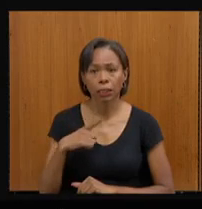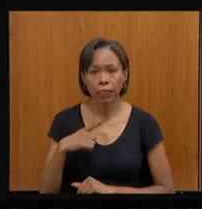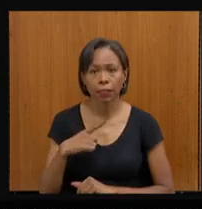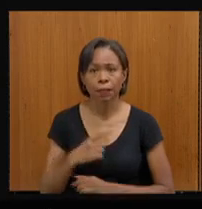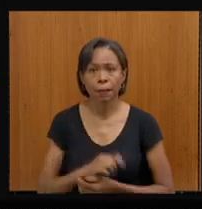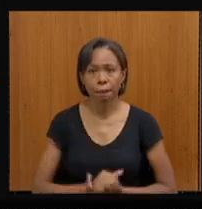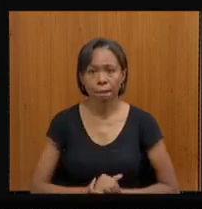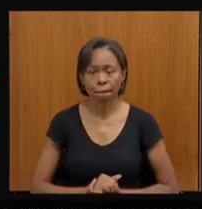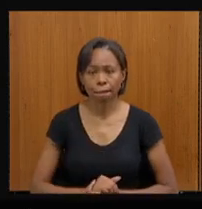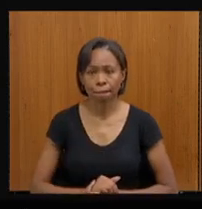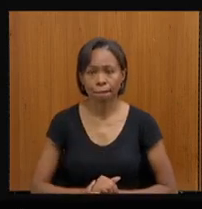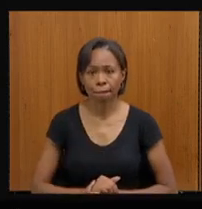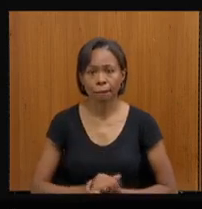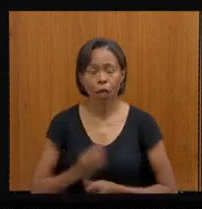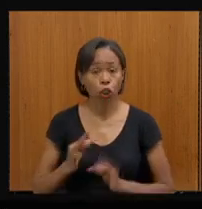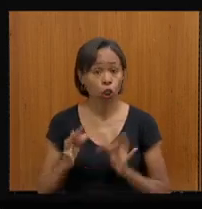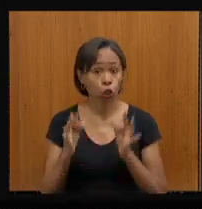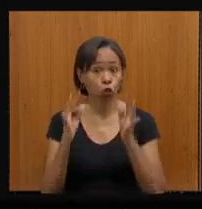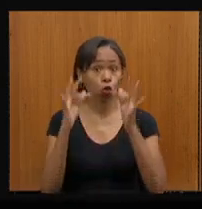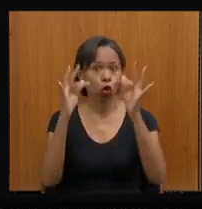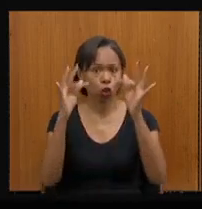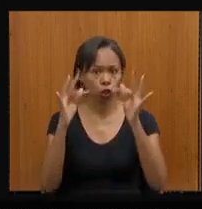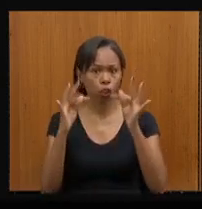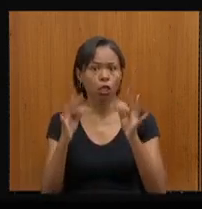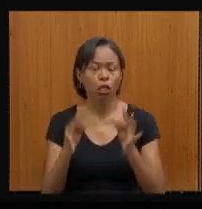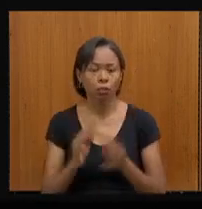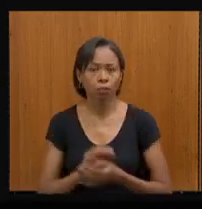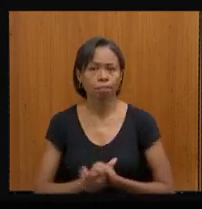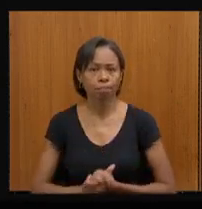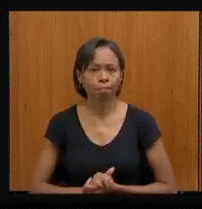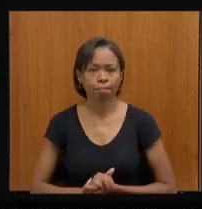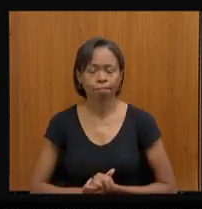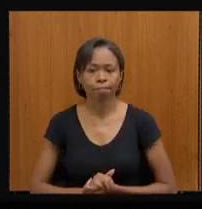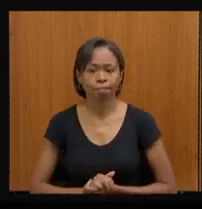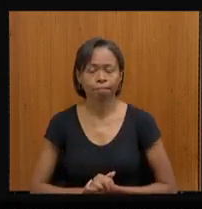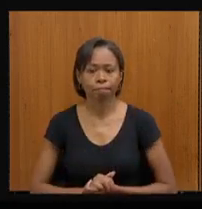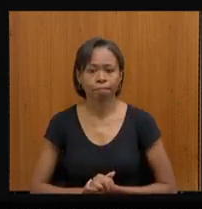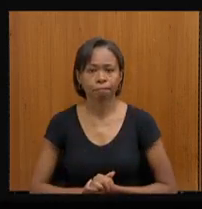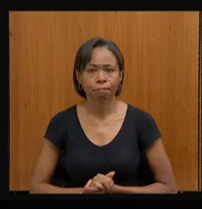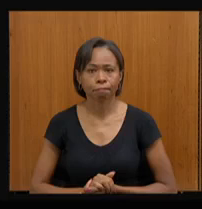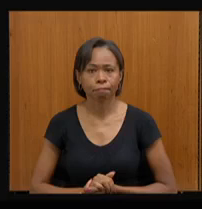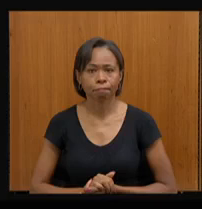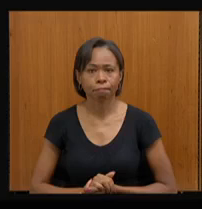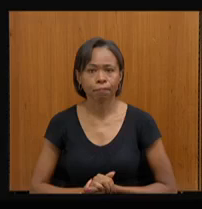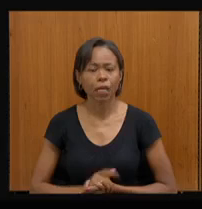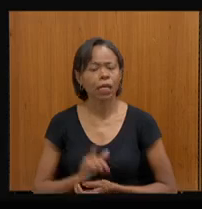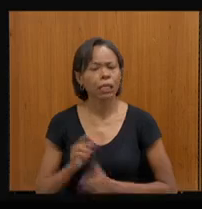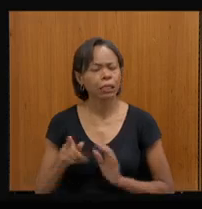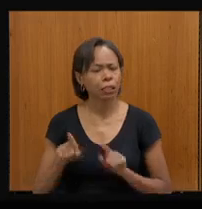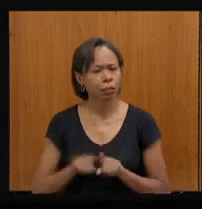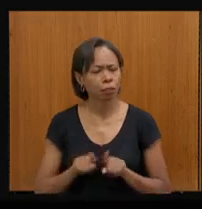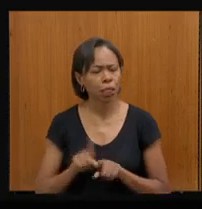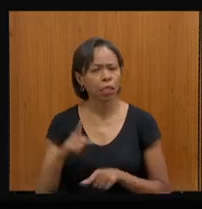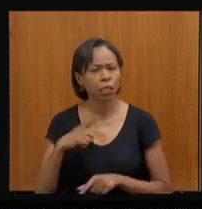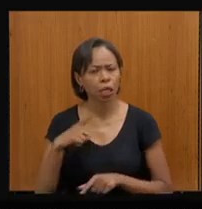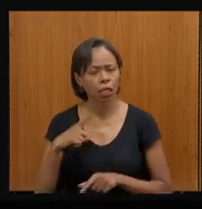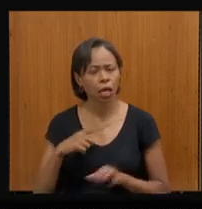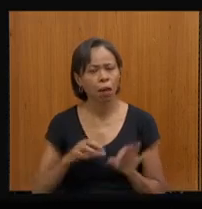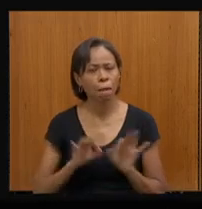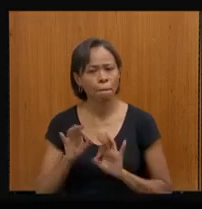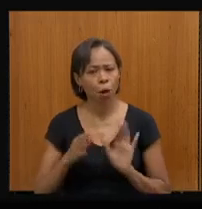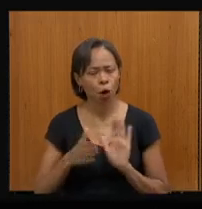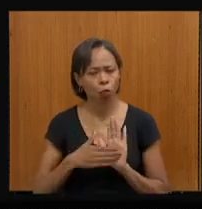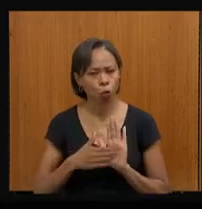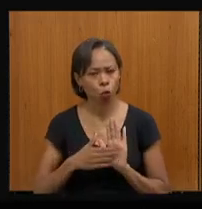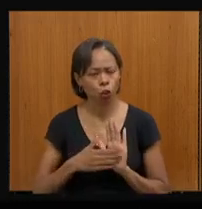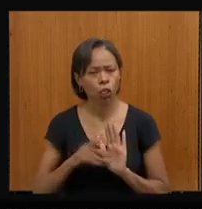pé direito 720 mesmo óleo eles em projetos também acabam e